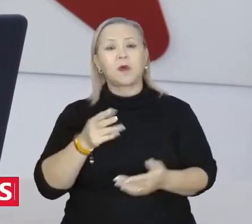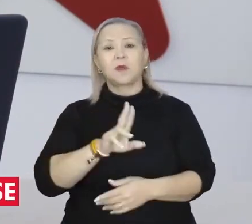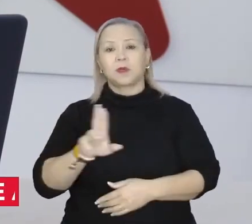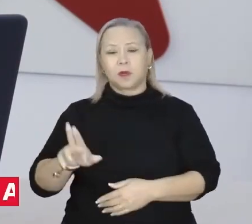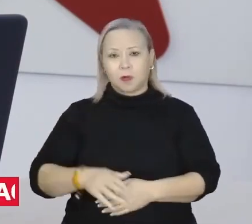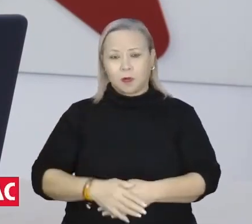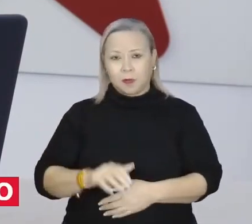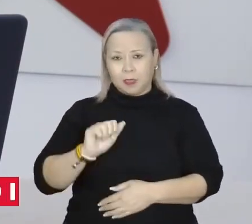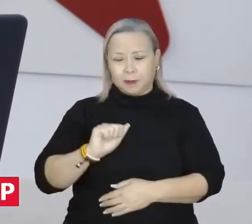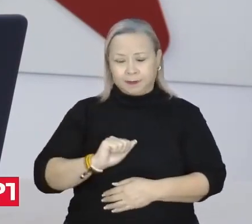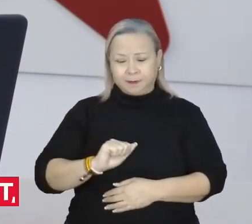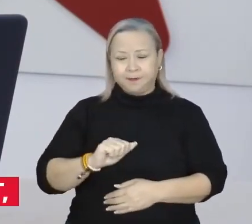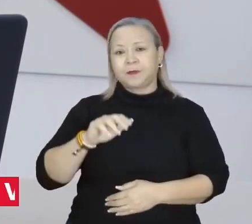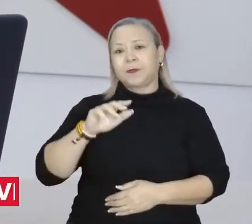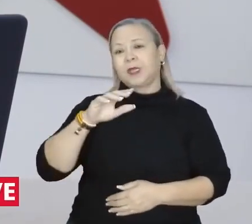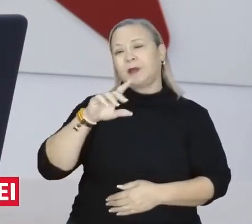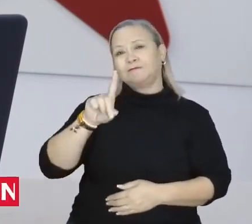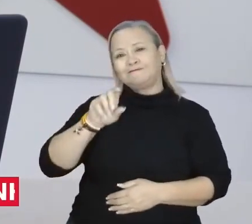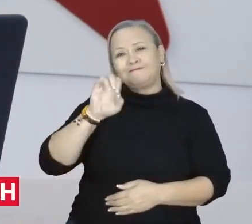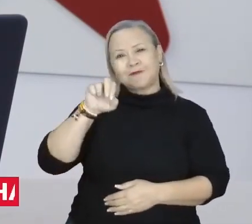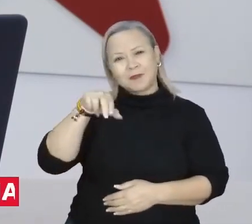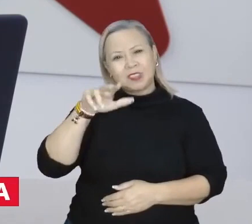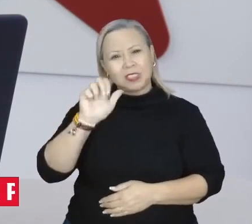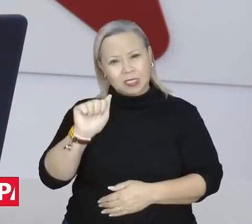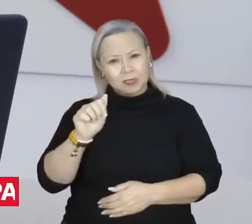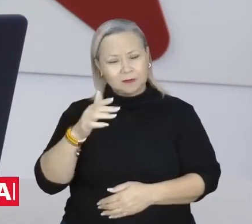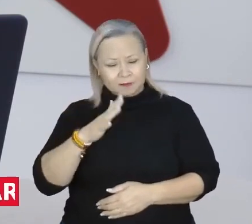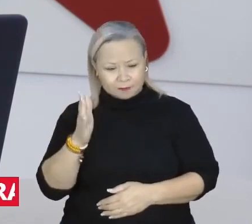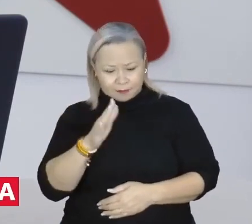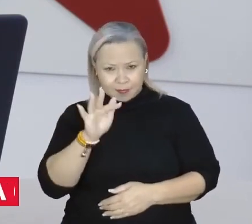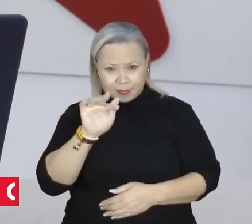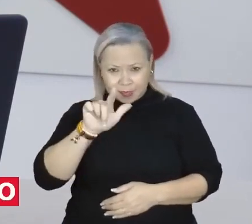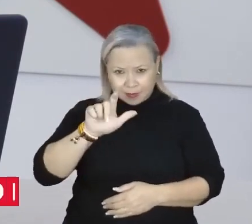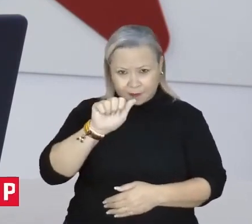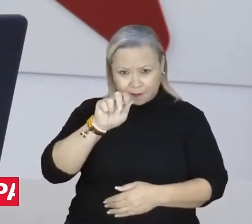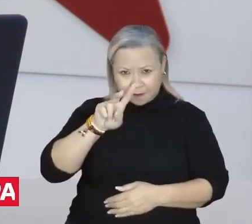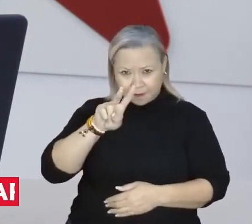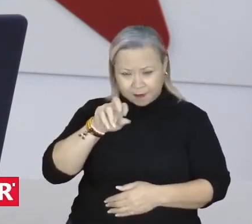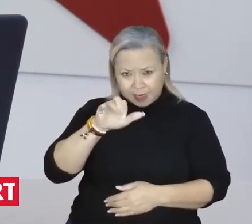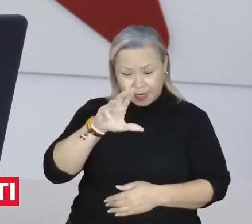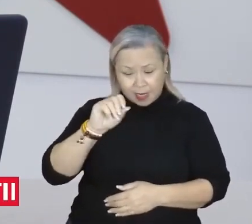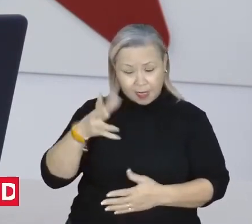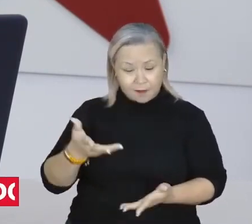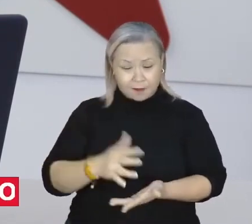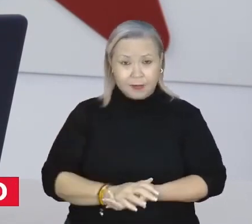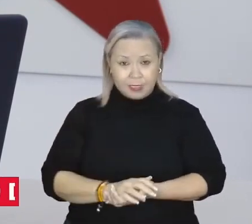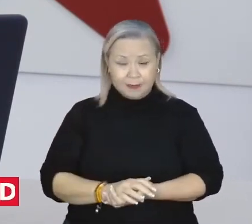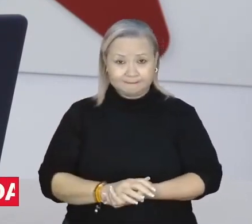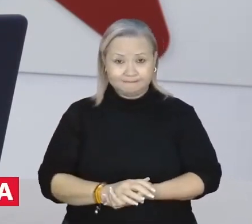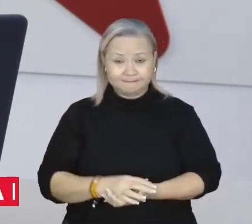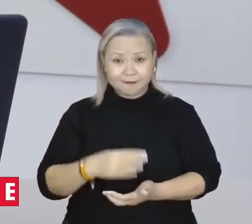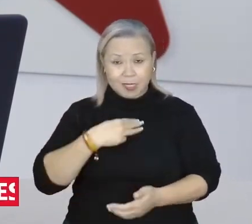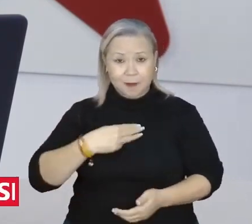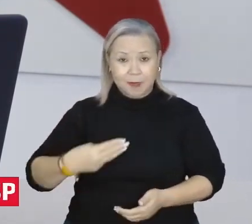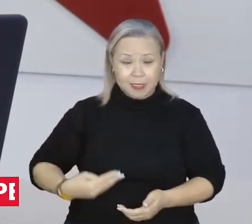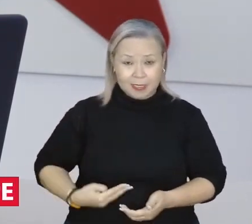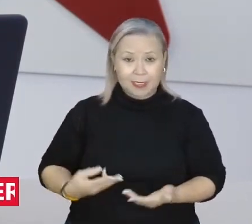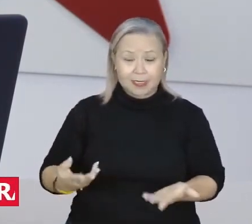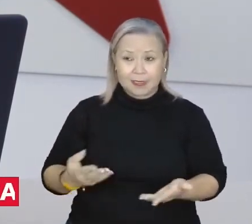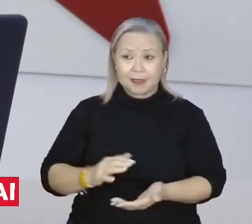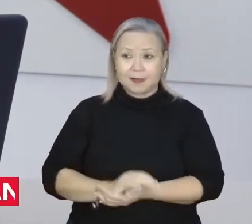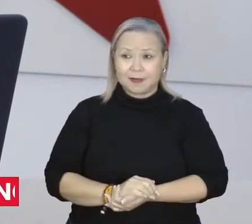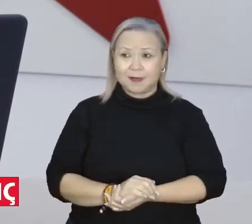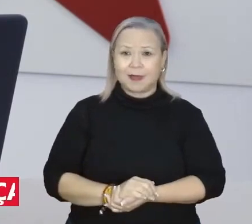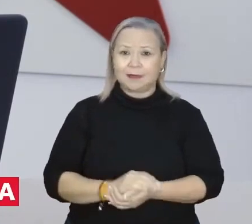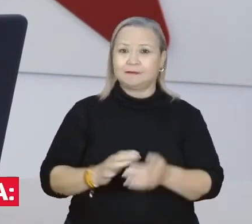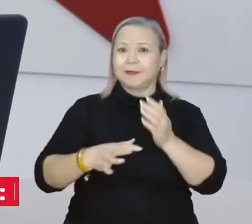grande Flávio Dino, eu fico pensando nele no Senado, né, para garantir o voto em projetos a nosso favor, mas ela